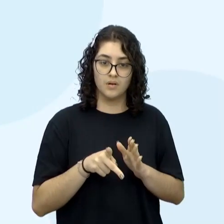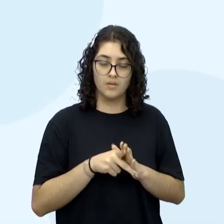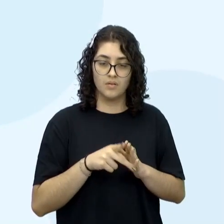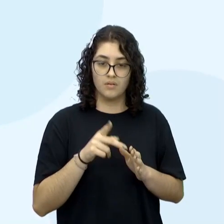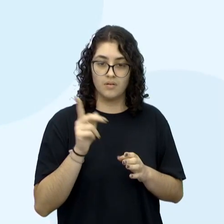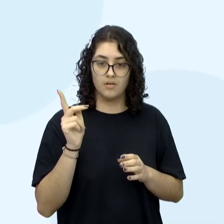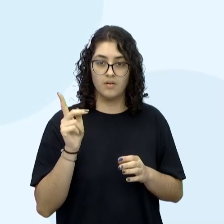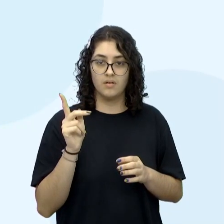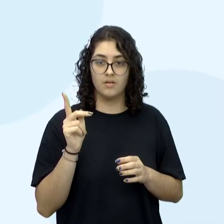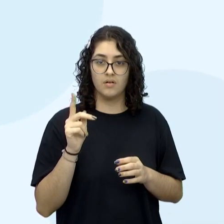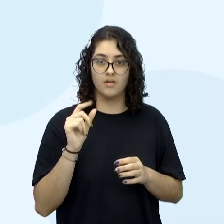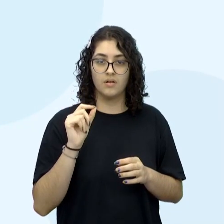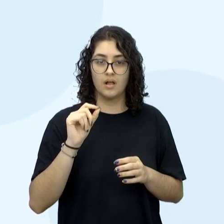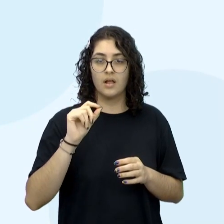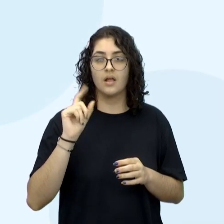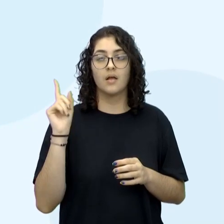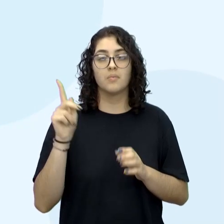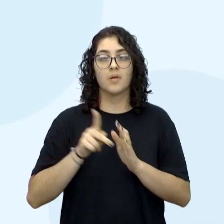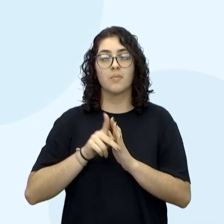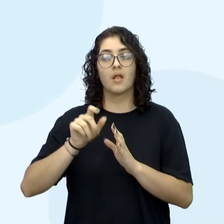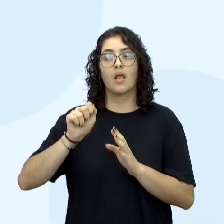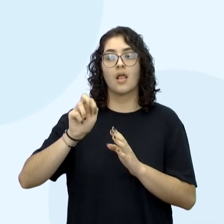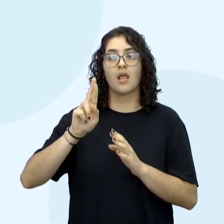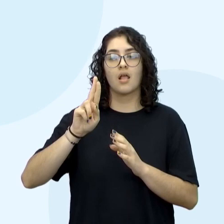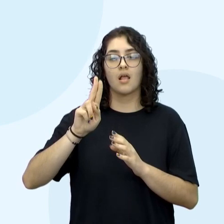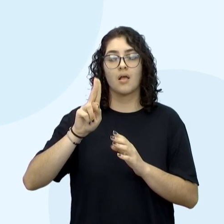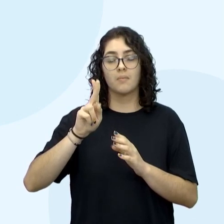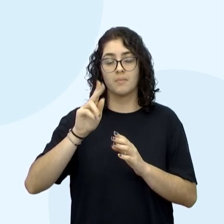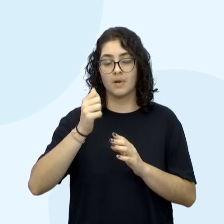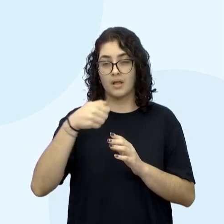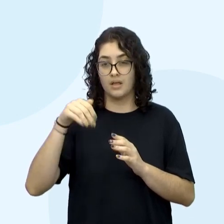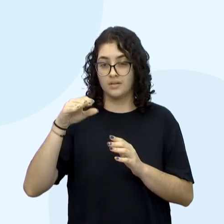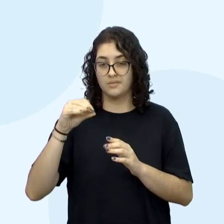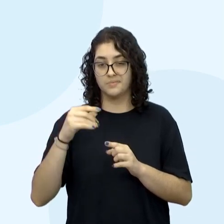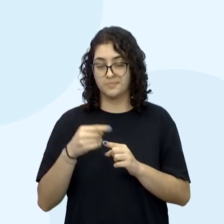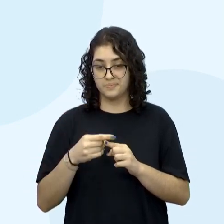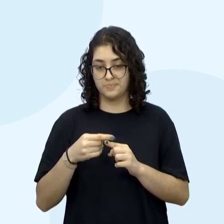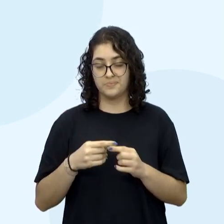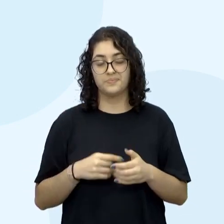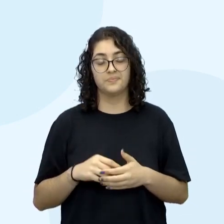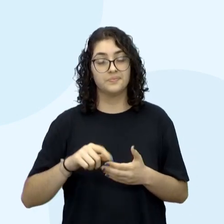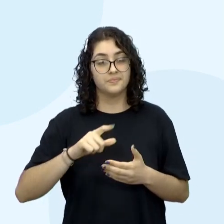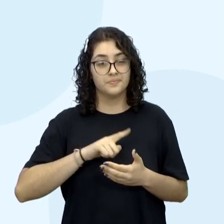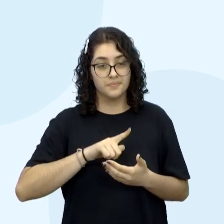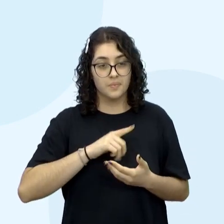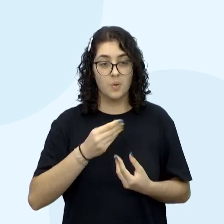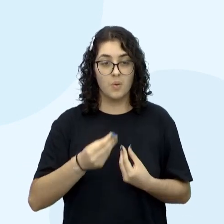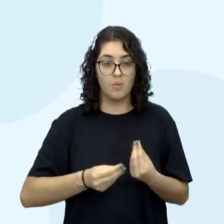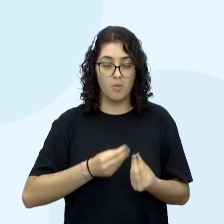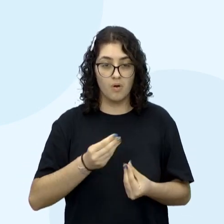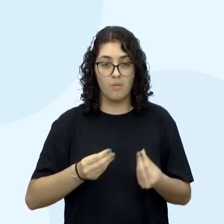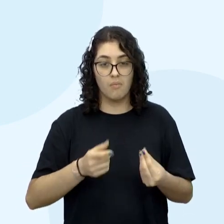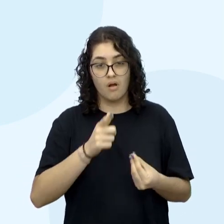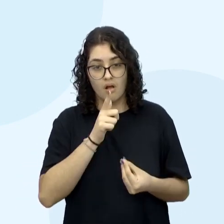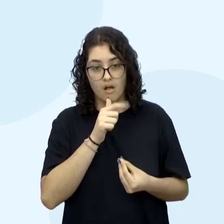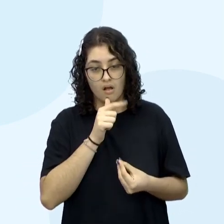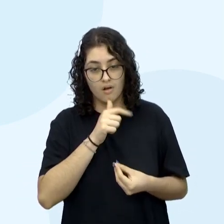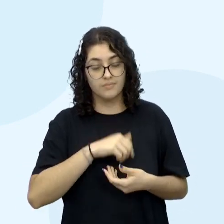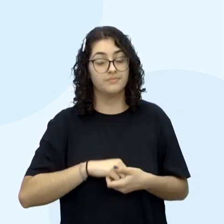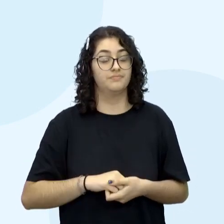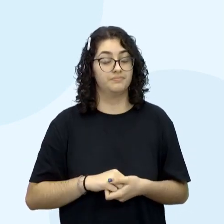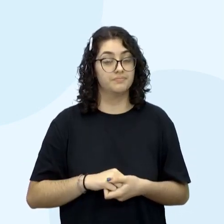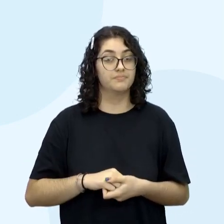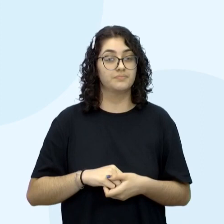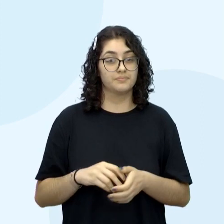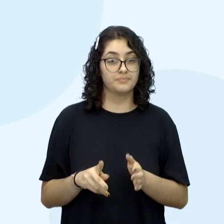que é considerada abrasão, por causa que o que acontece? Aqui a gente tem a diferença de como essa água, principalmente,